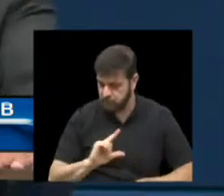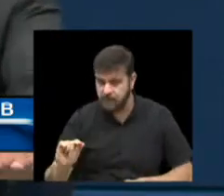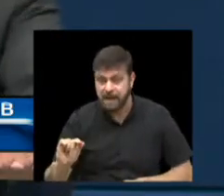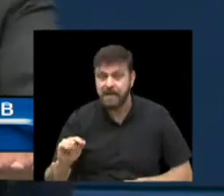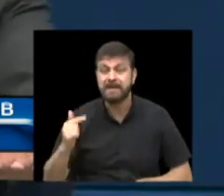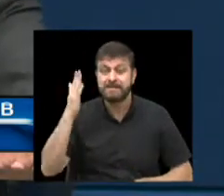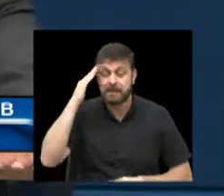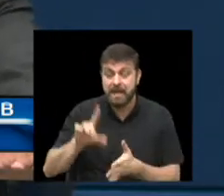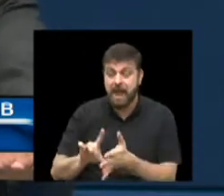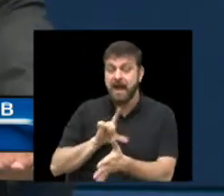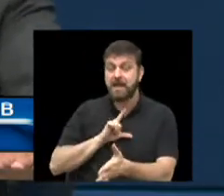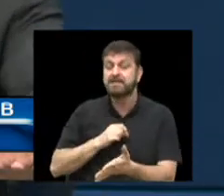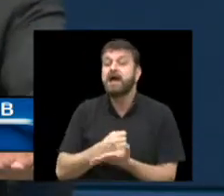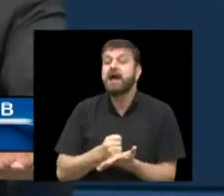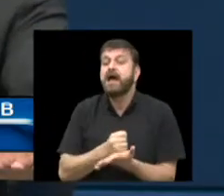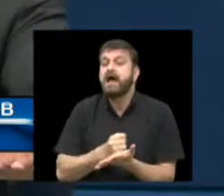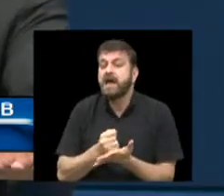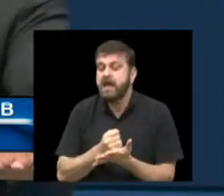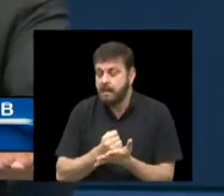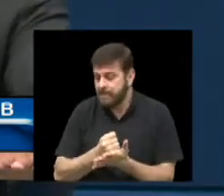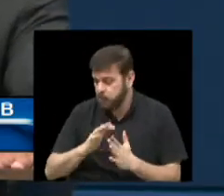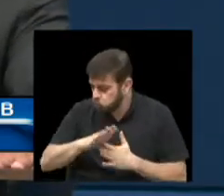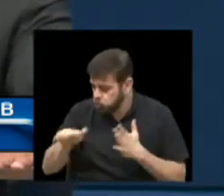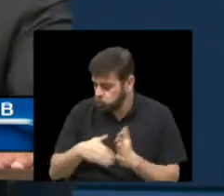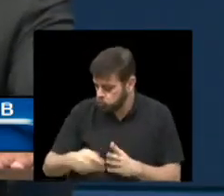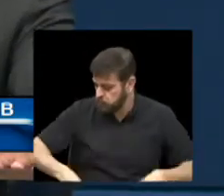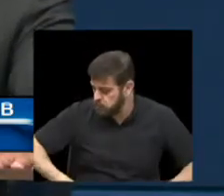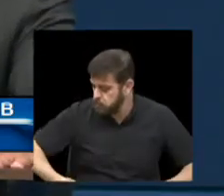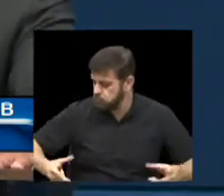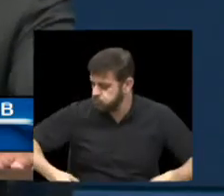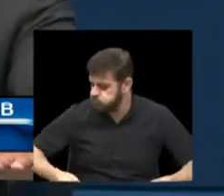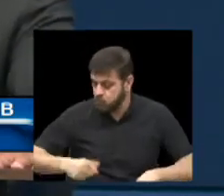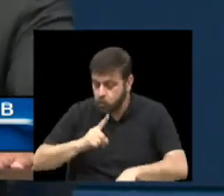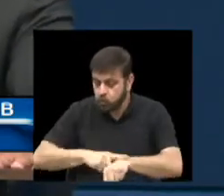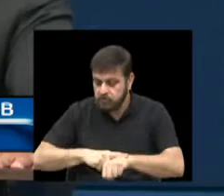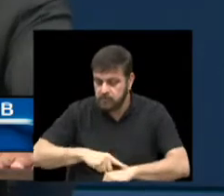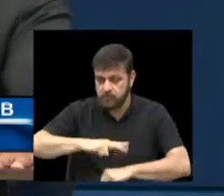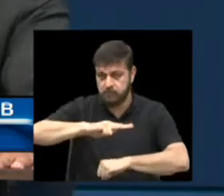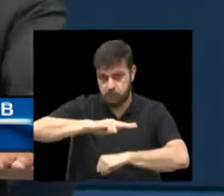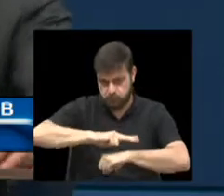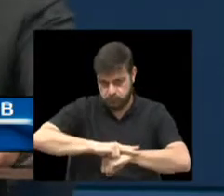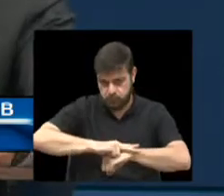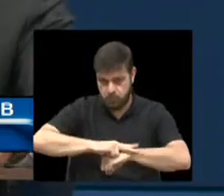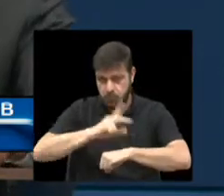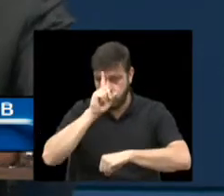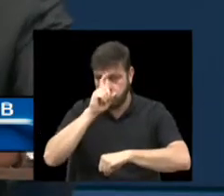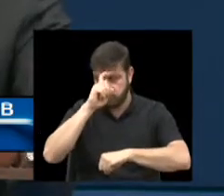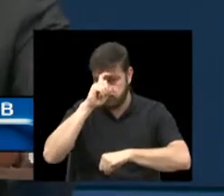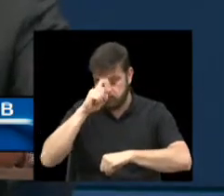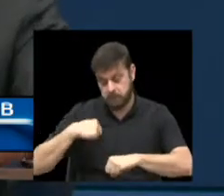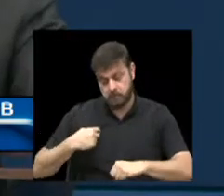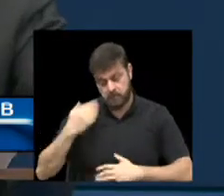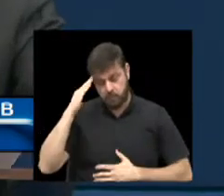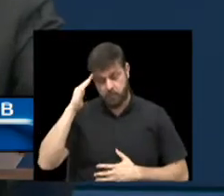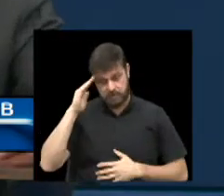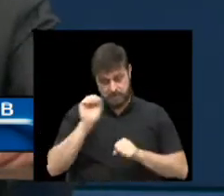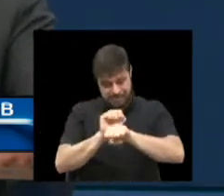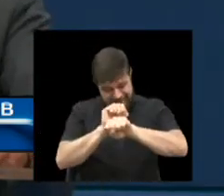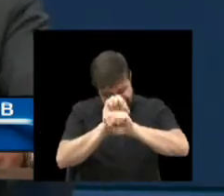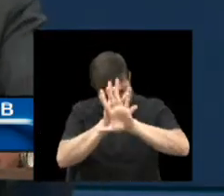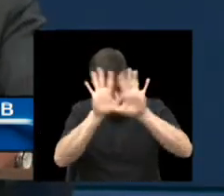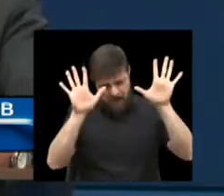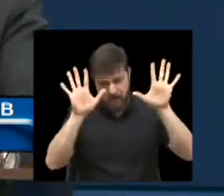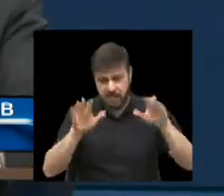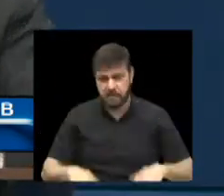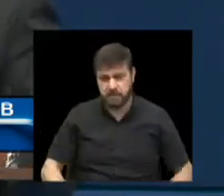de medicamentos e tudo que ele usou em razão de sua internação. É algo que eu entendo que é transparente